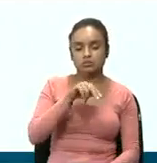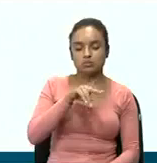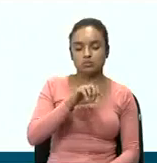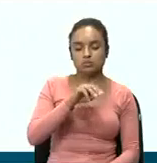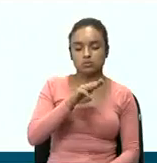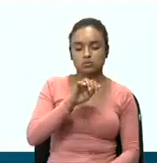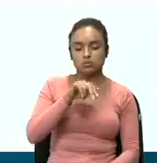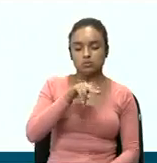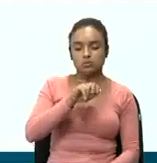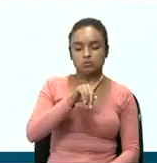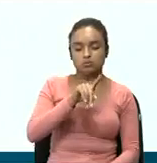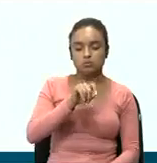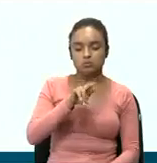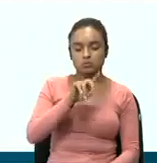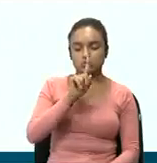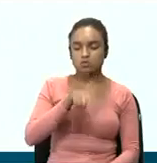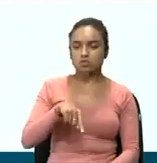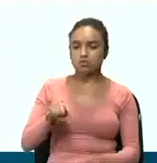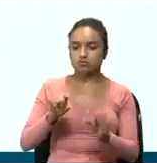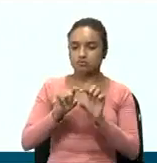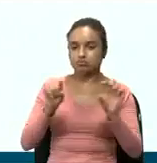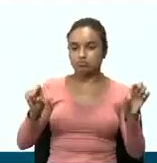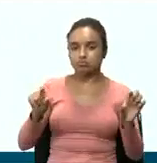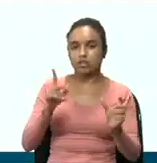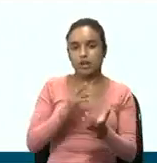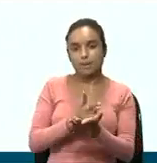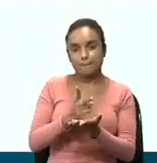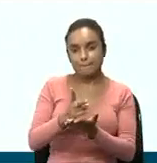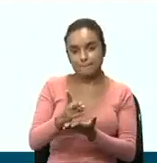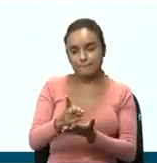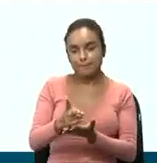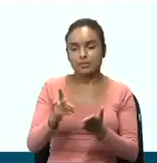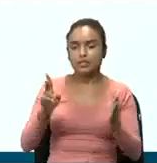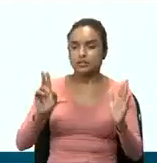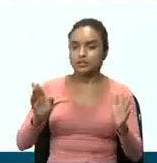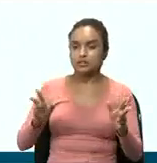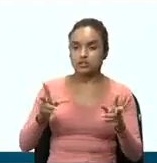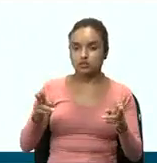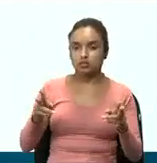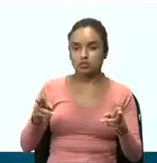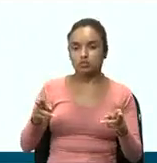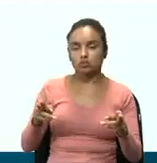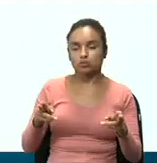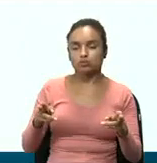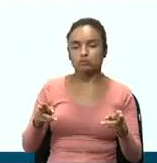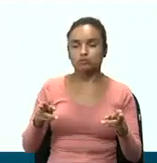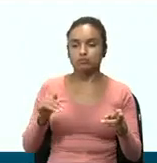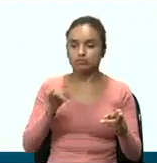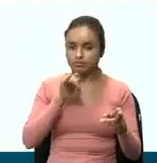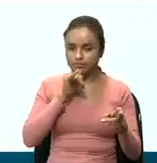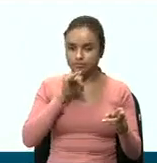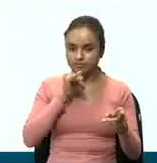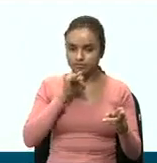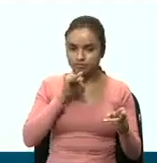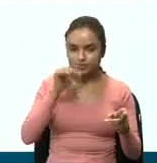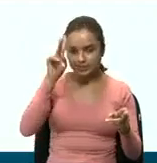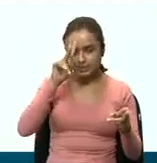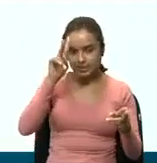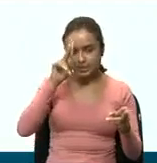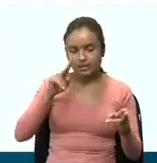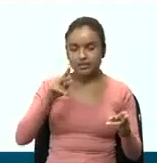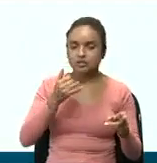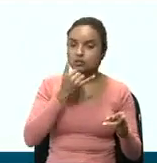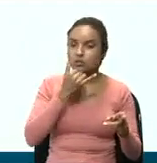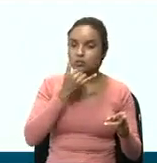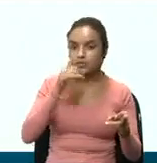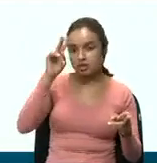só, ele manteve o mesmo. Ok? Eu posso, então, fazer um cancelamento aqui. N